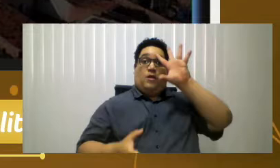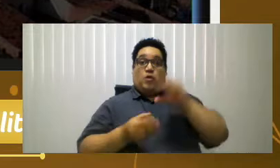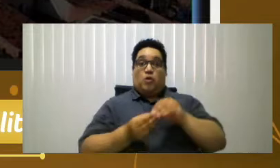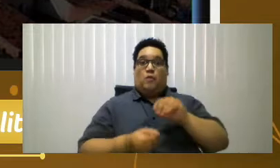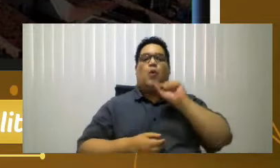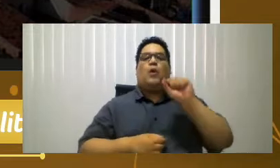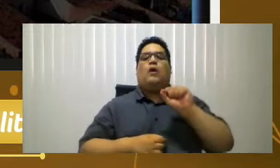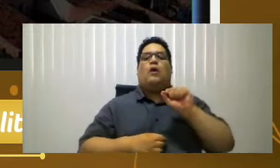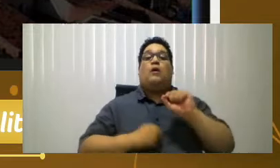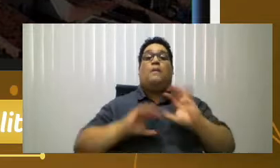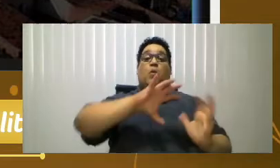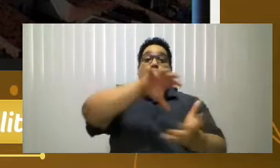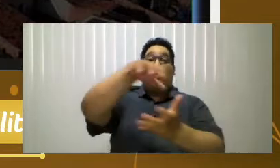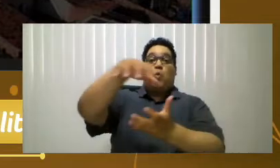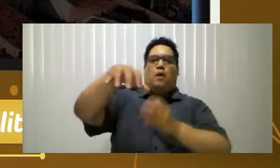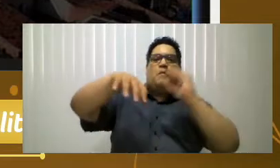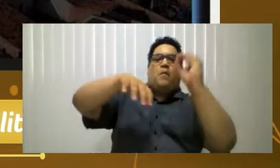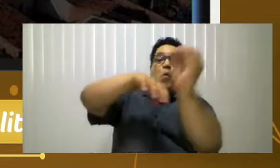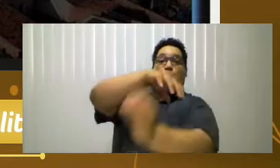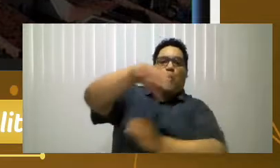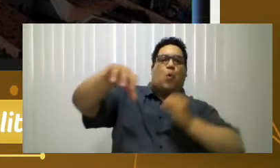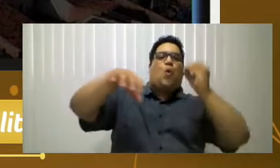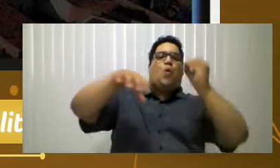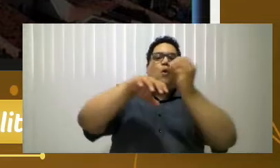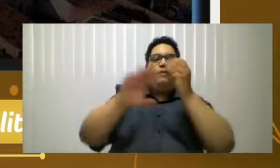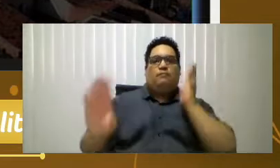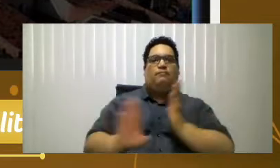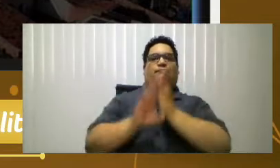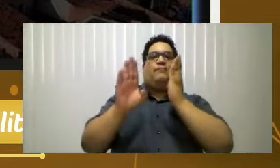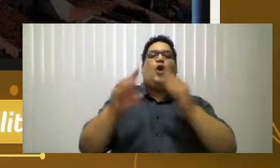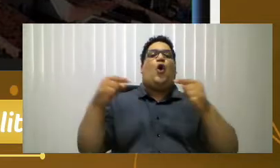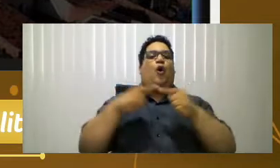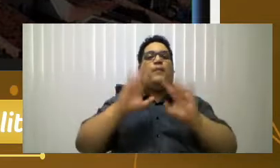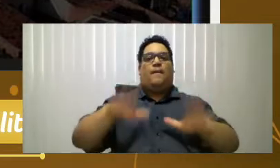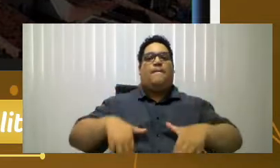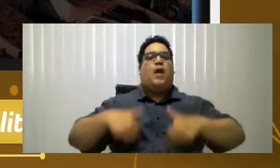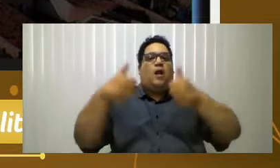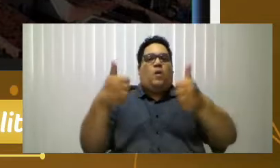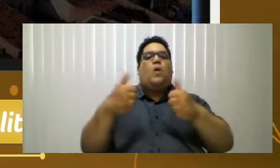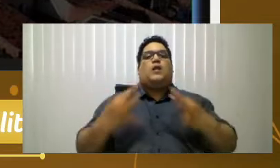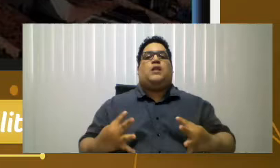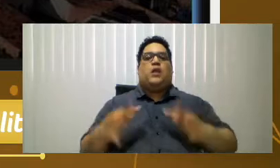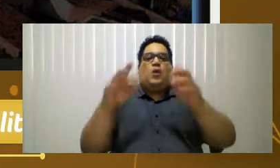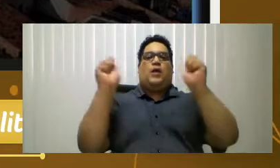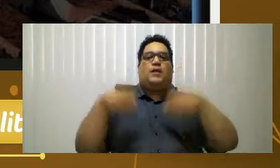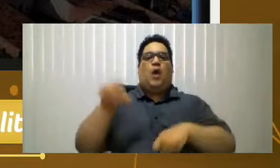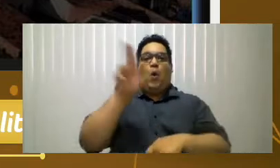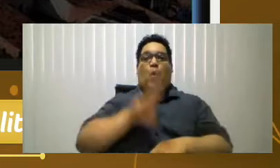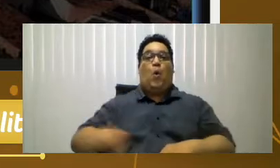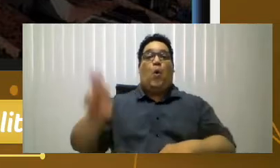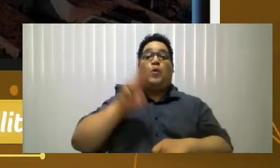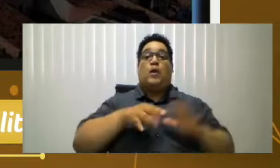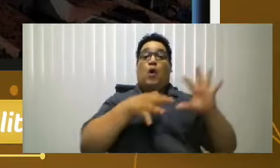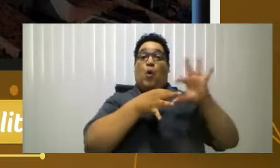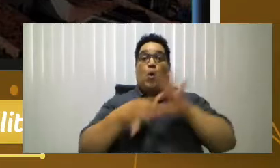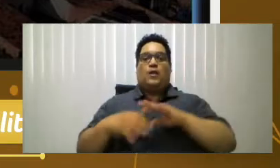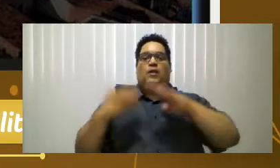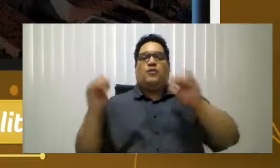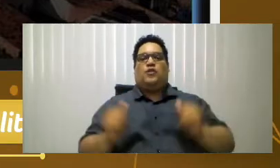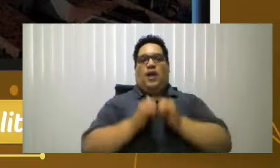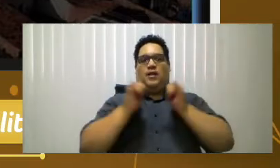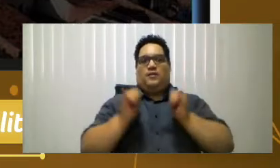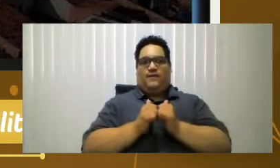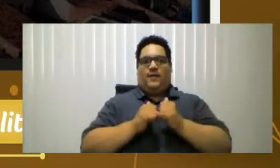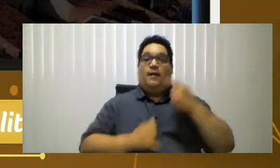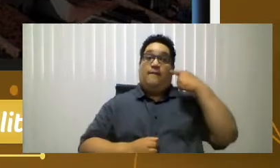o monitoramento por imagem de satélite seria a melhor tecnologia a ser aplicada ao nosso caso. Temos